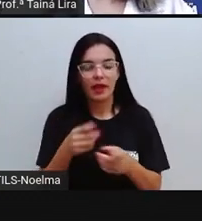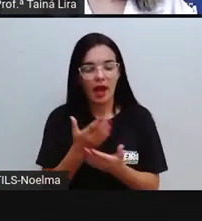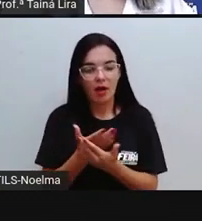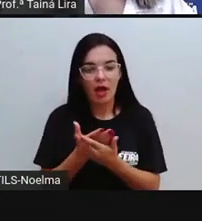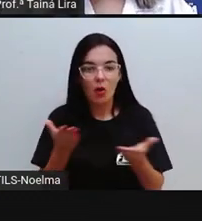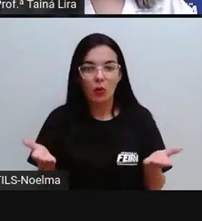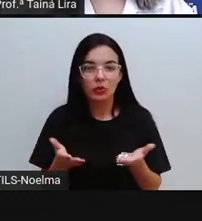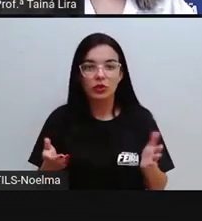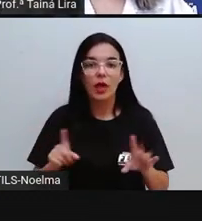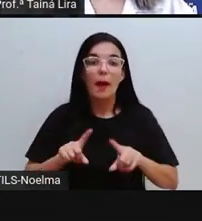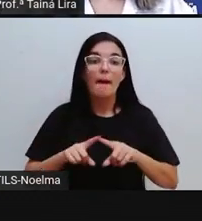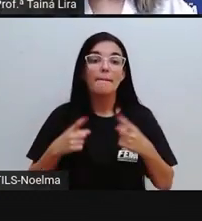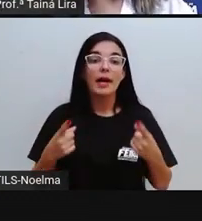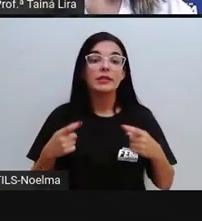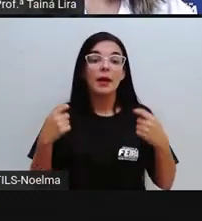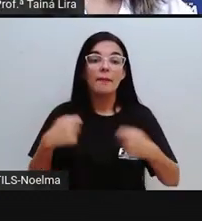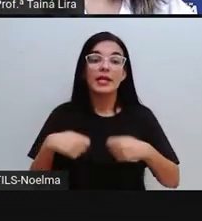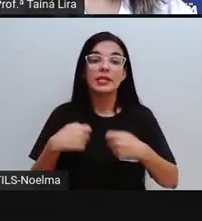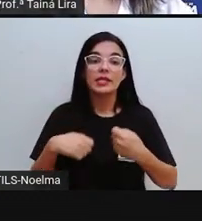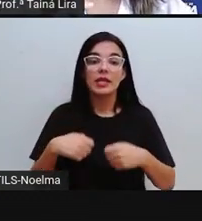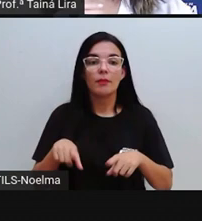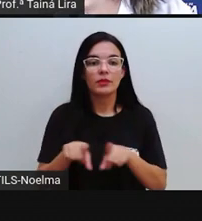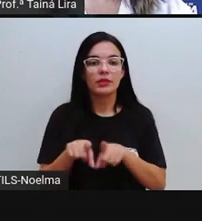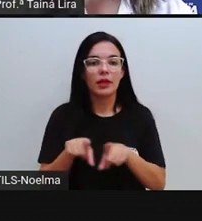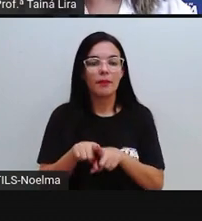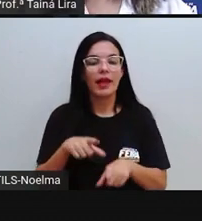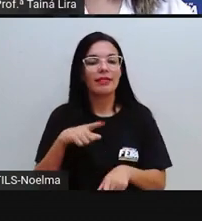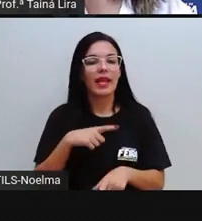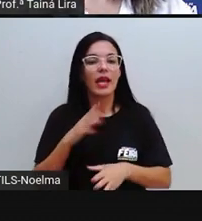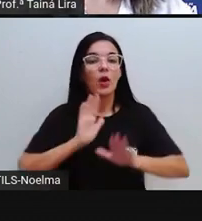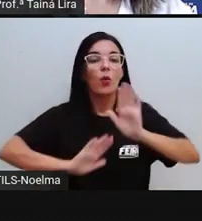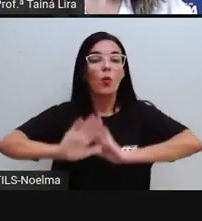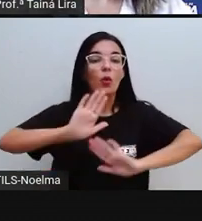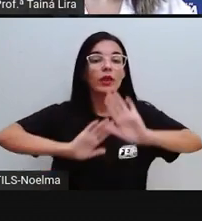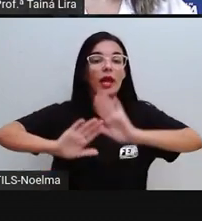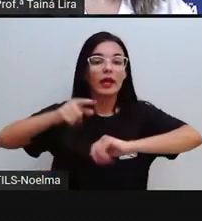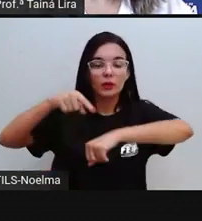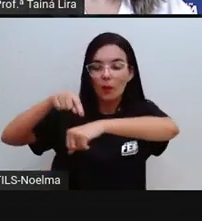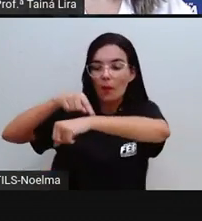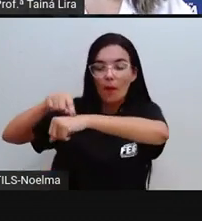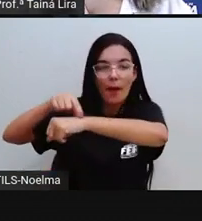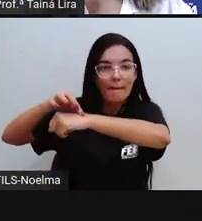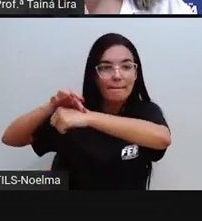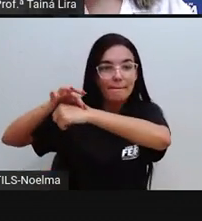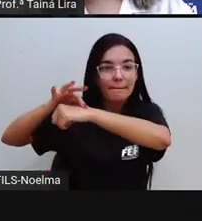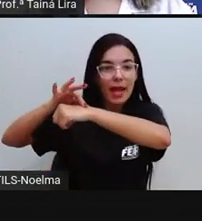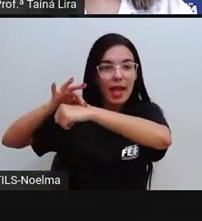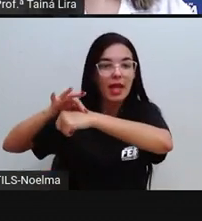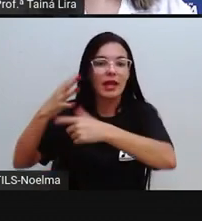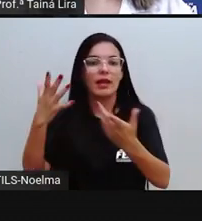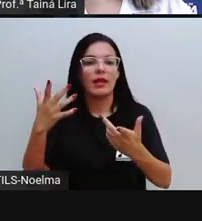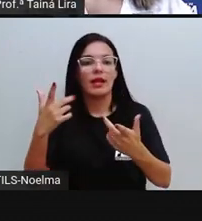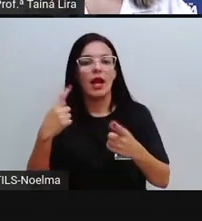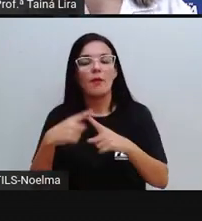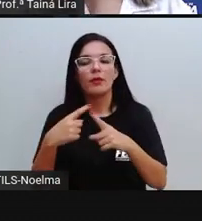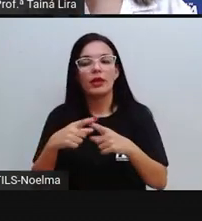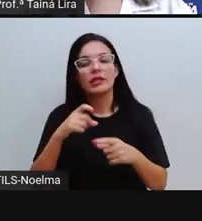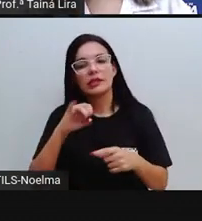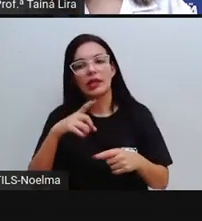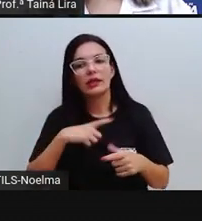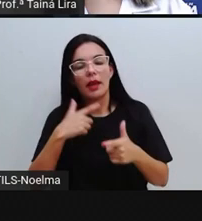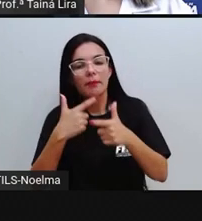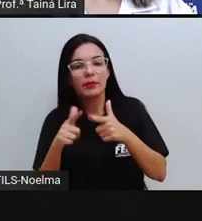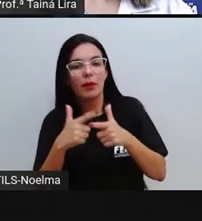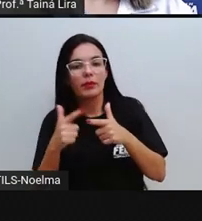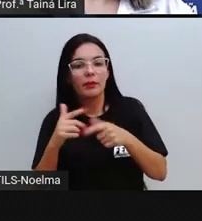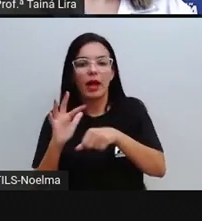bom? Mas nós temos que ter cuidado, tá? Com a nossa pele, tá? Para não trazer nenhum tipo de dano, principalmente